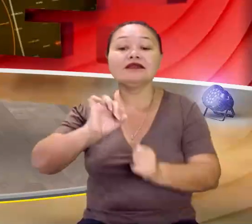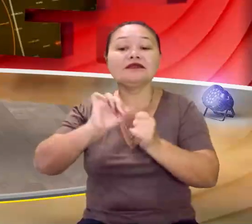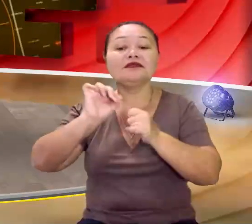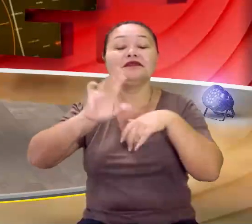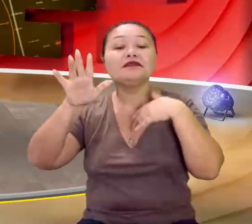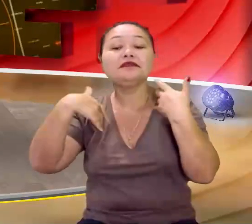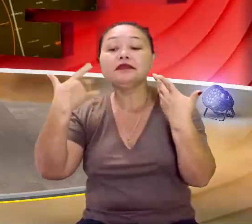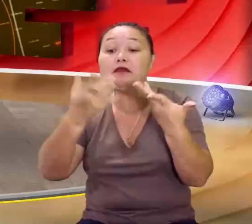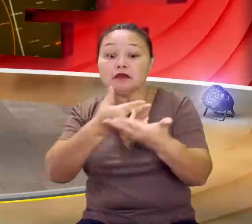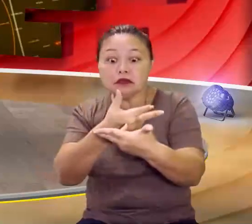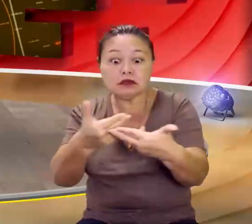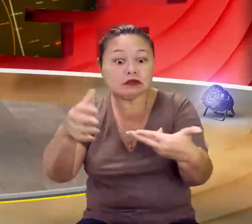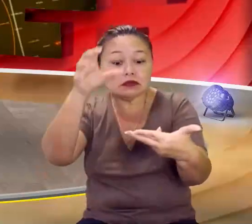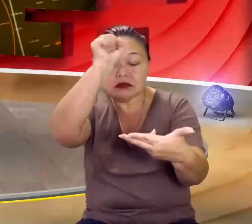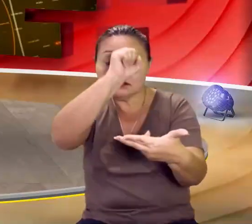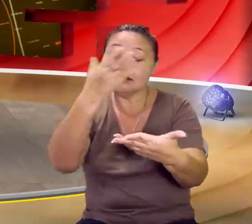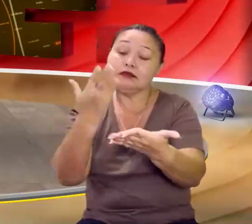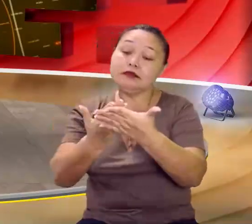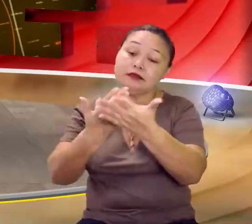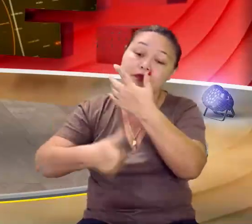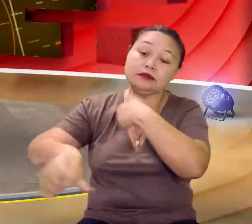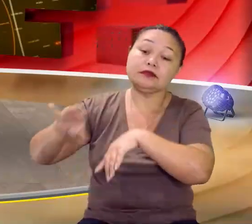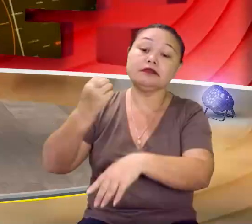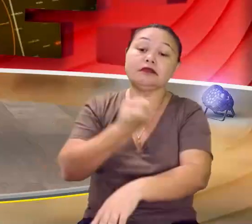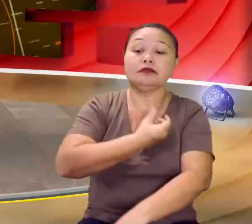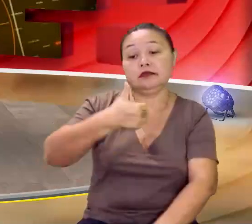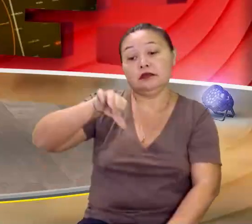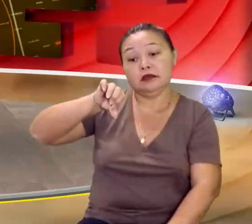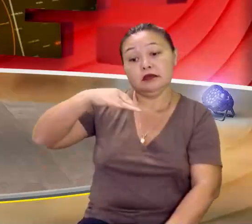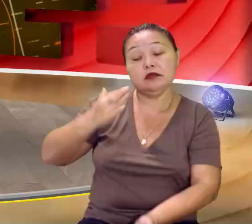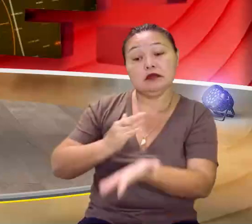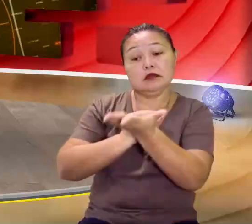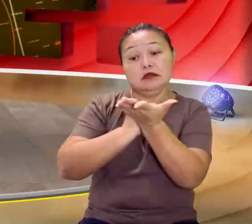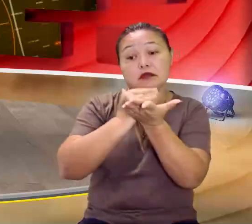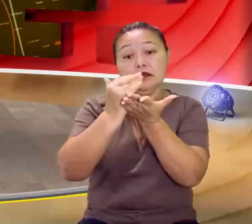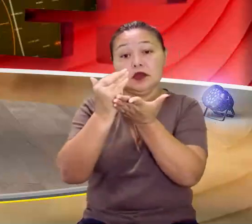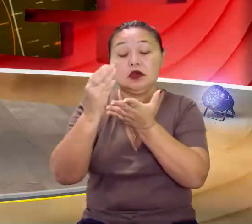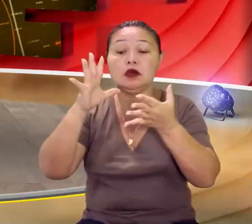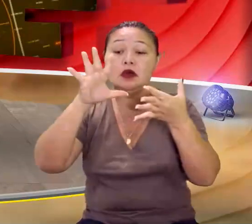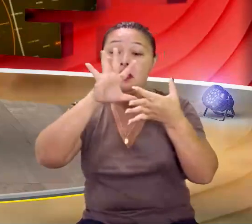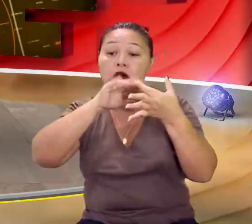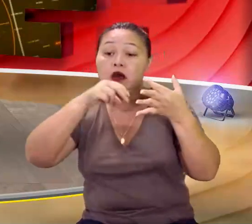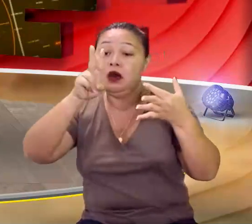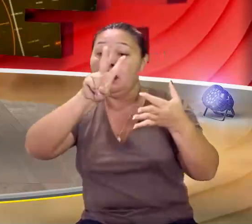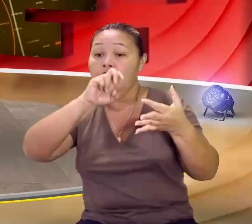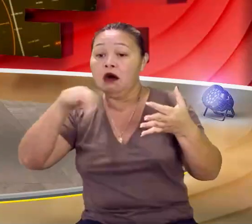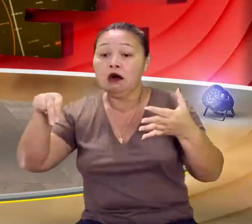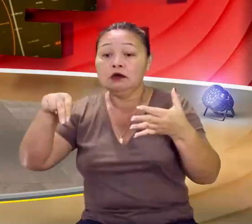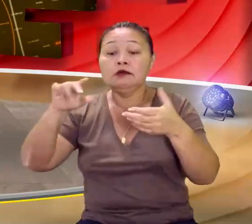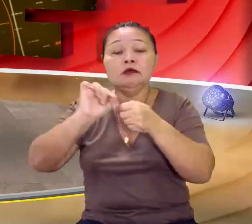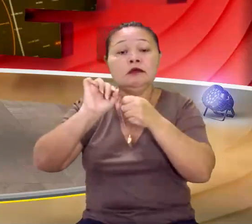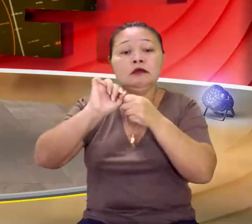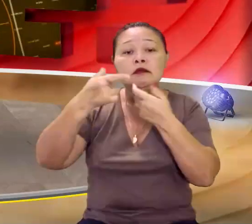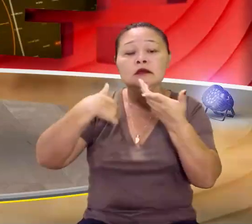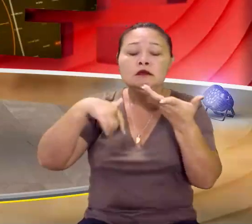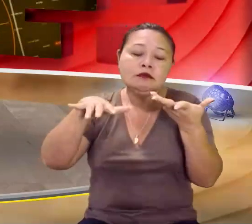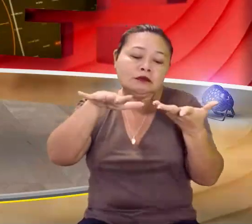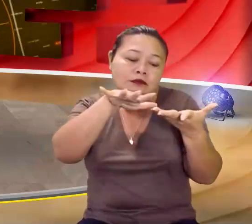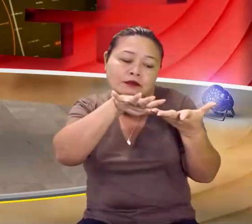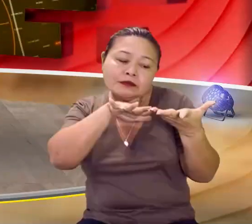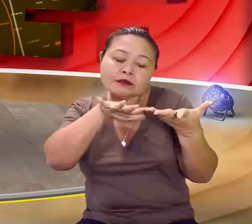muita coisa para aprender. Na aula anterior, na aula 9, a gente já começou o nosso diagrama de Venn. Diagrama de Venn. Só que aí a gente ficou com uma parte